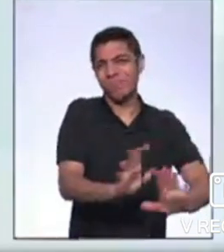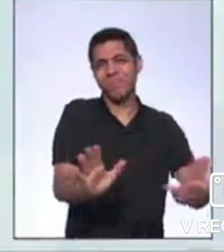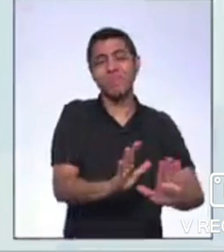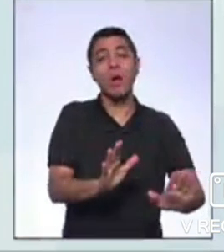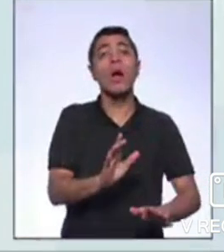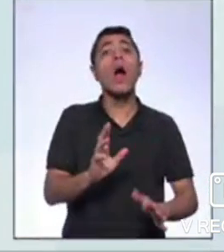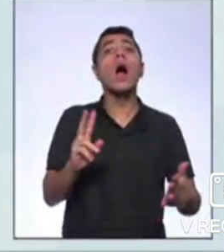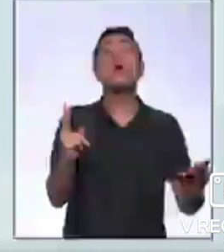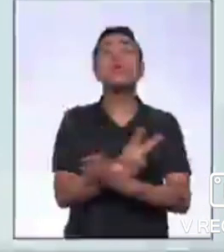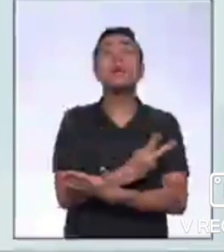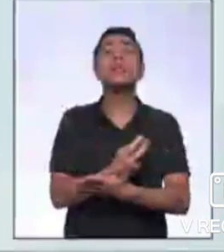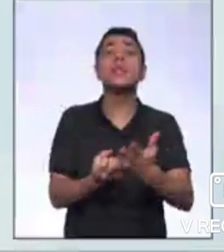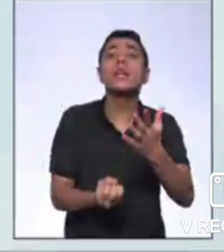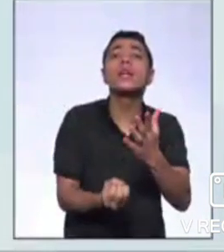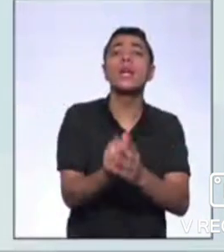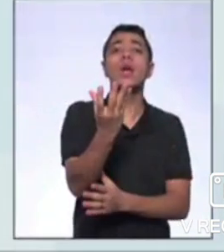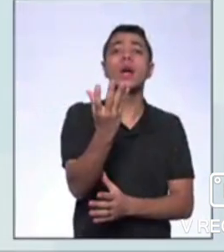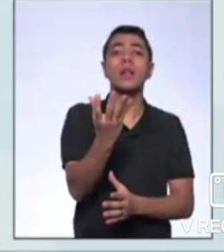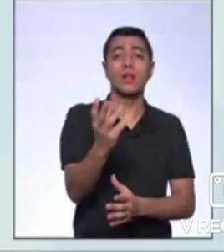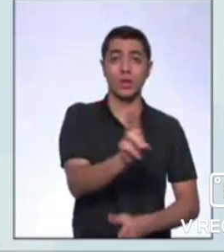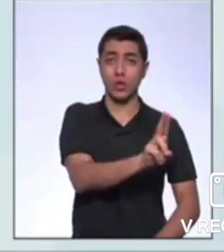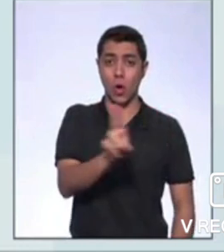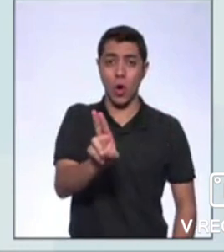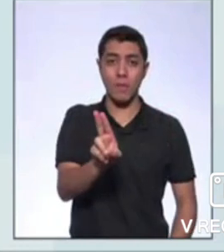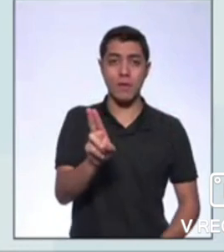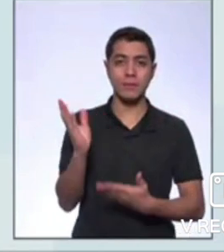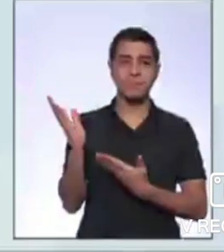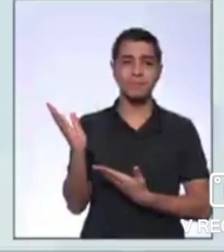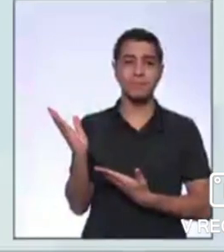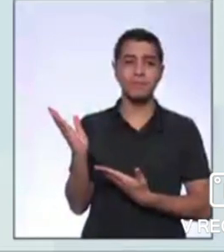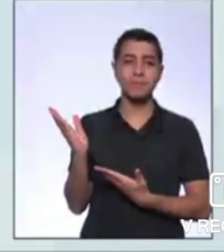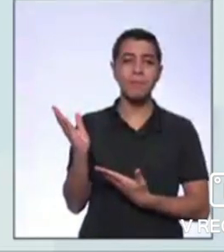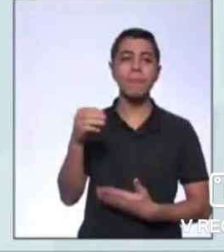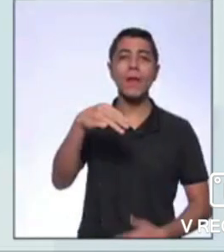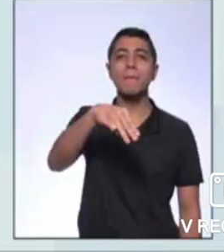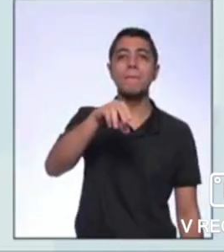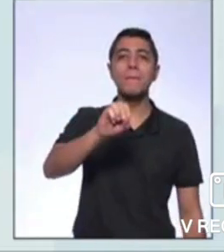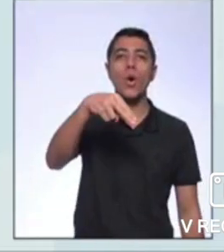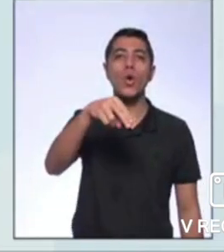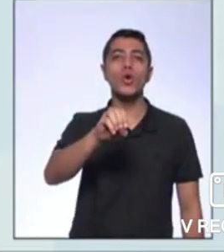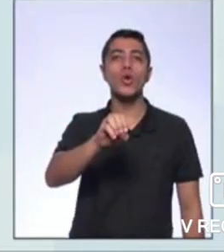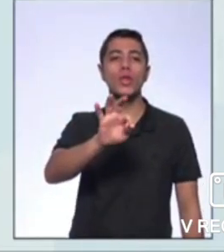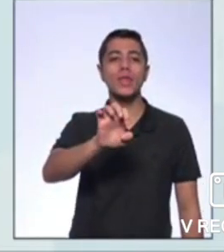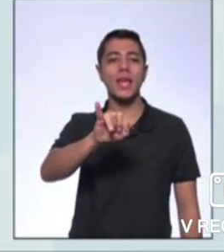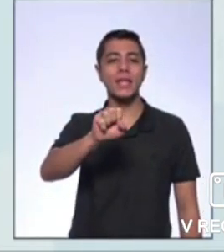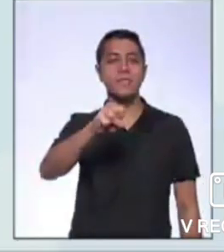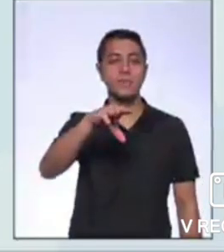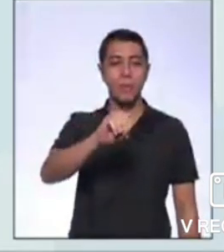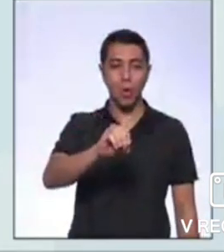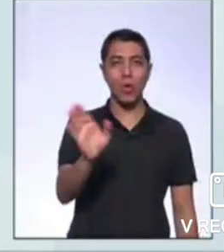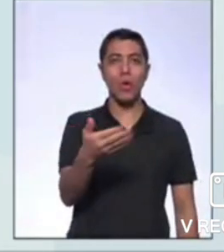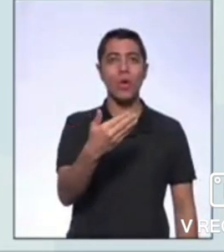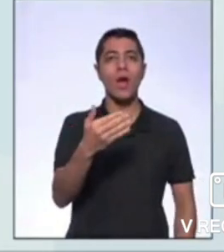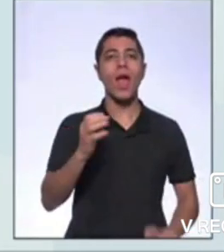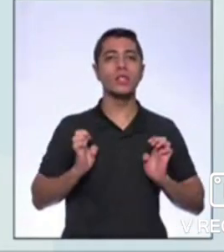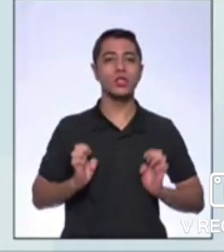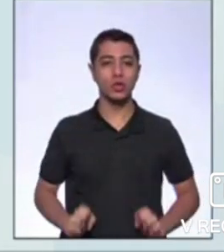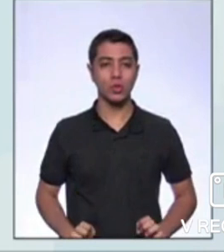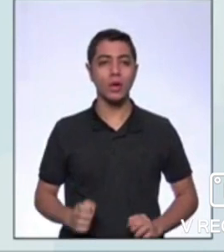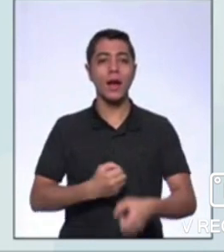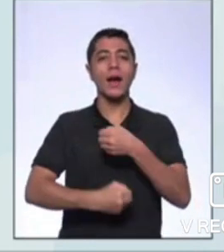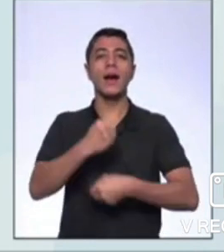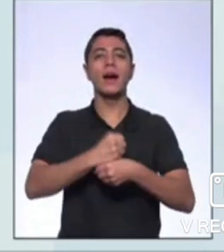que vai aparecer na tela para vocês. Tá? Então, olha só, entre 132 e 135 já, né, da Era Comum,